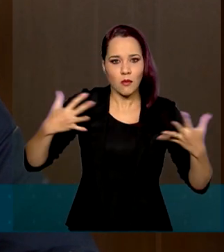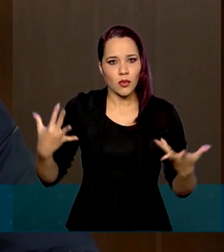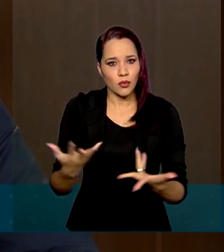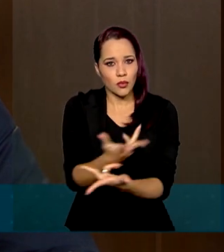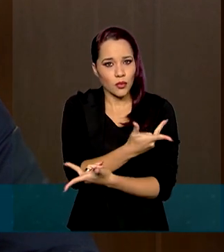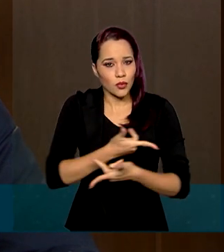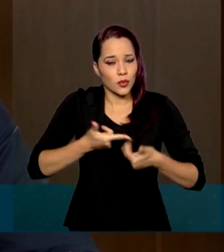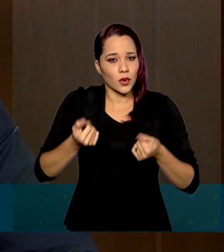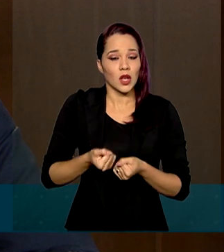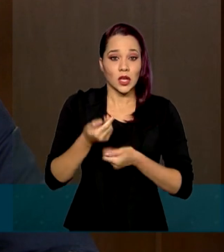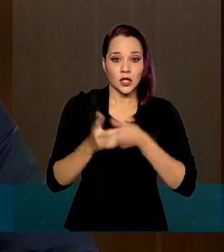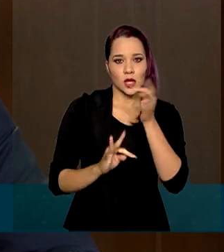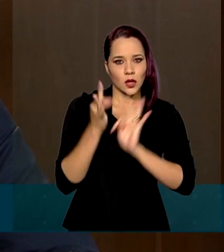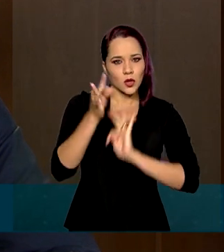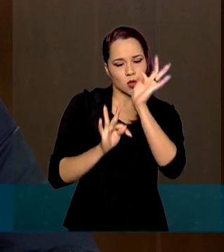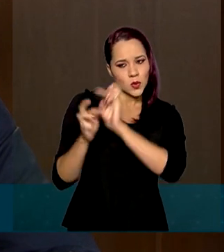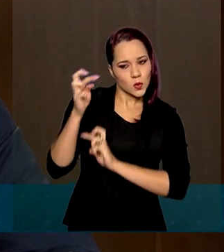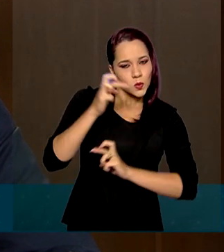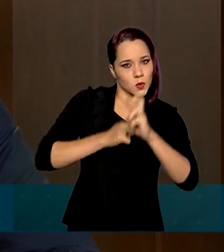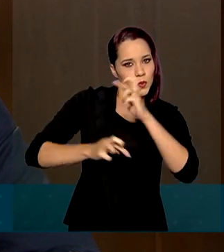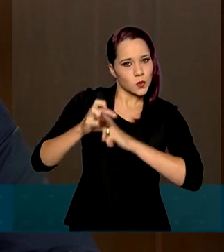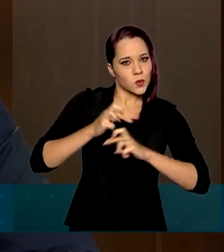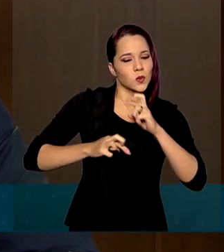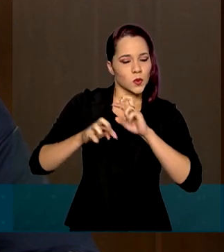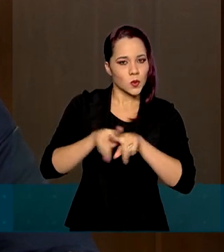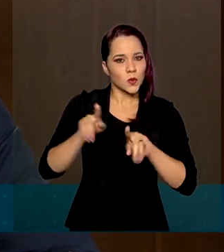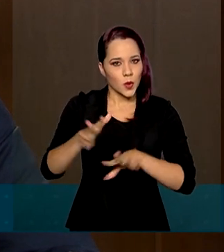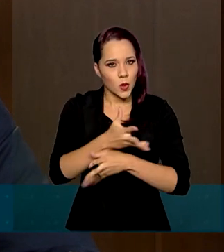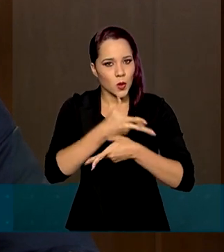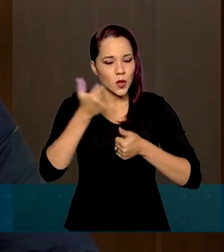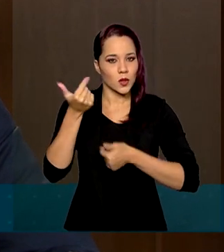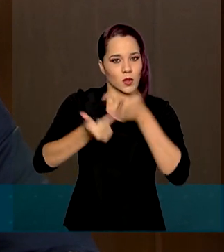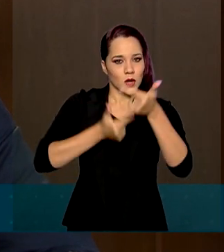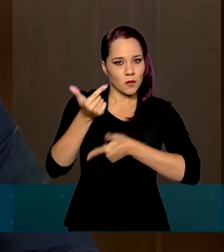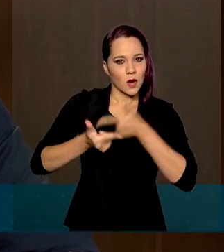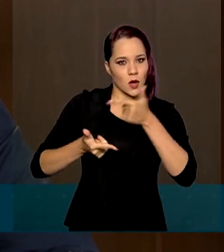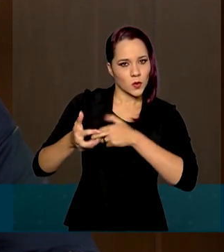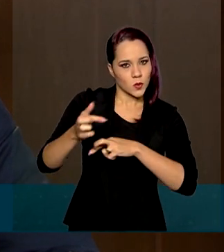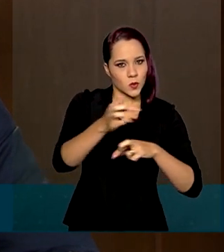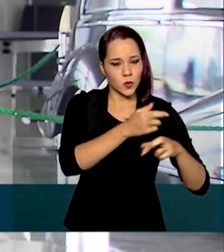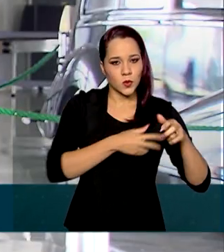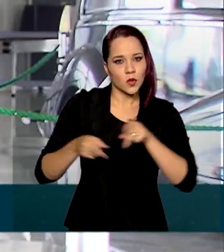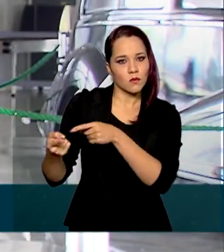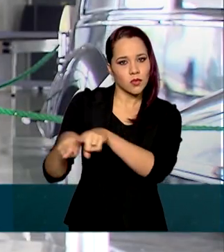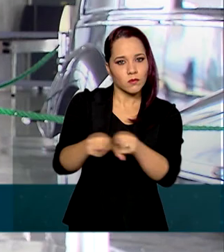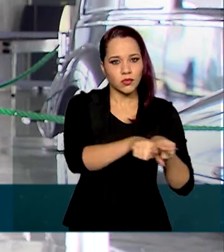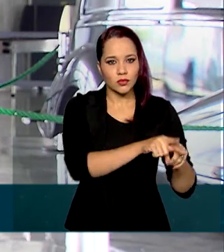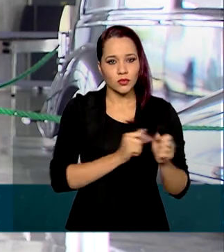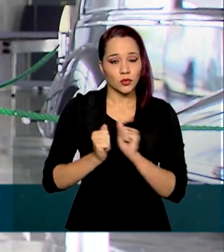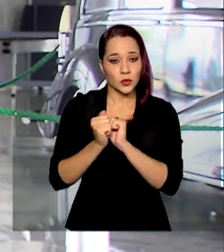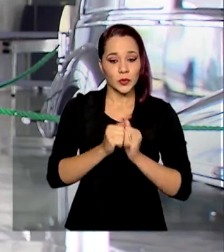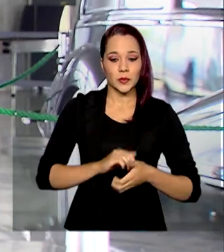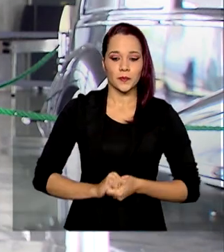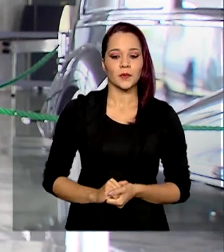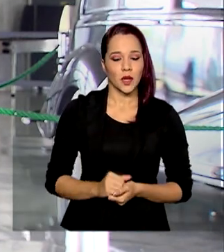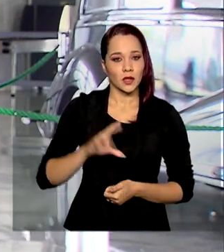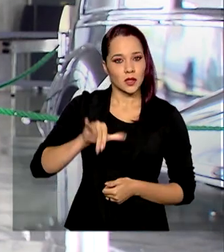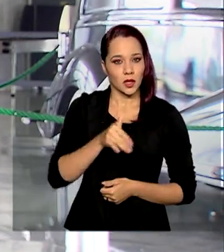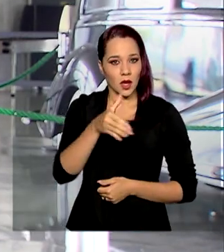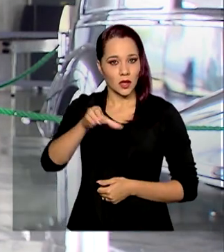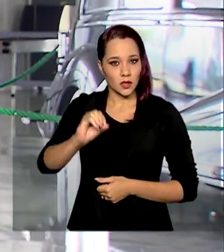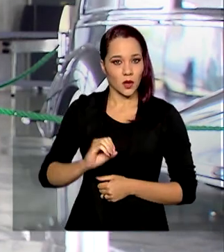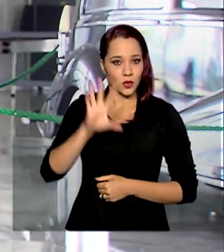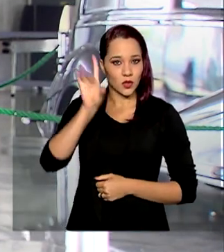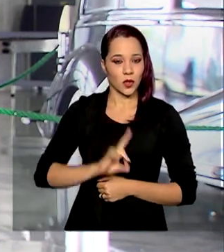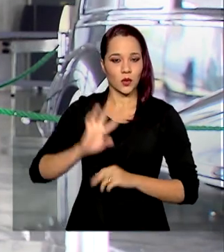o emprego de tecnologias e aprimorando as operações interagências. Entre as ações humanitárias e